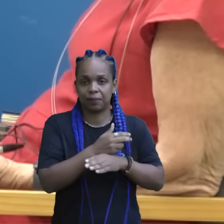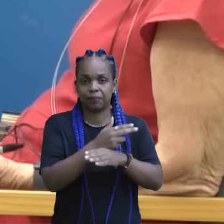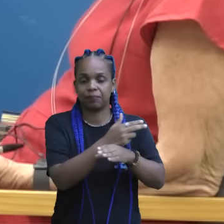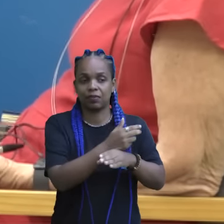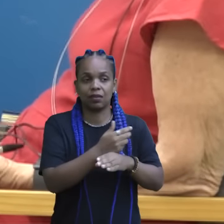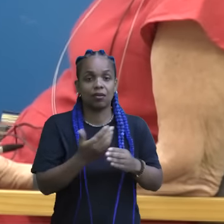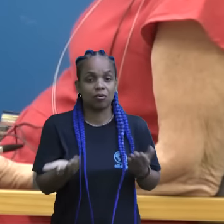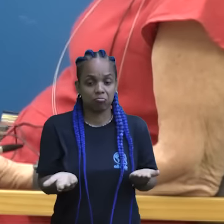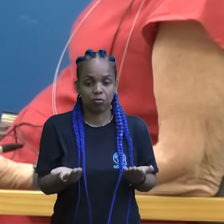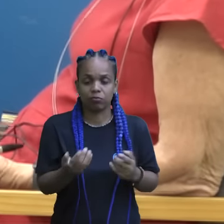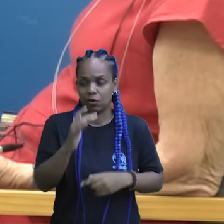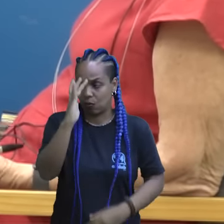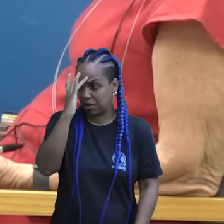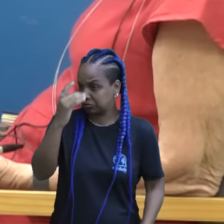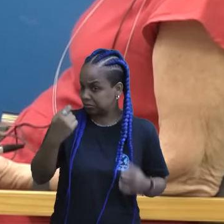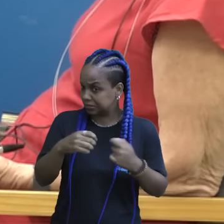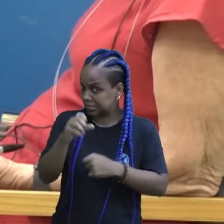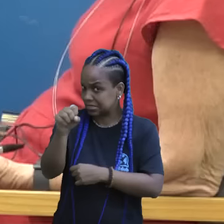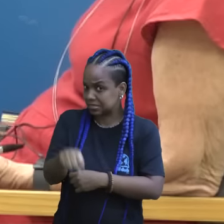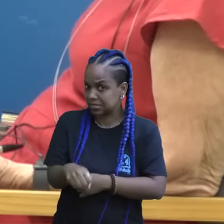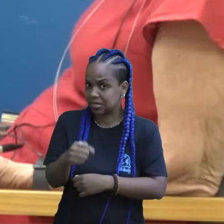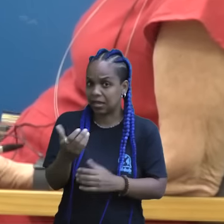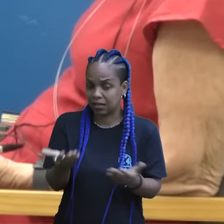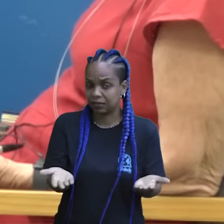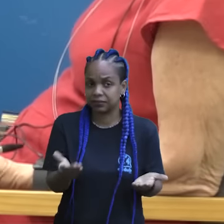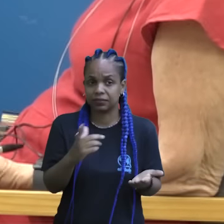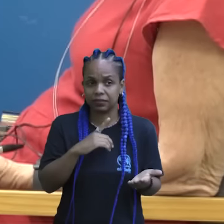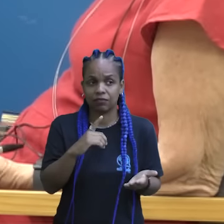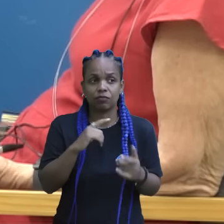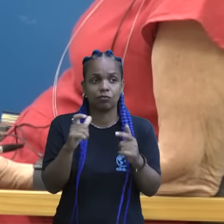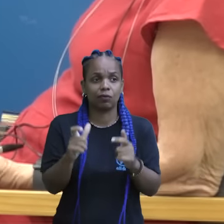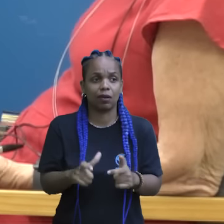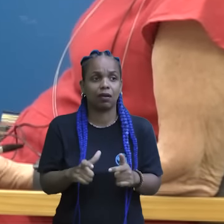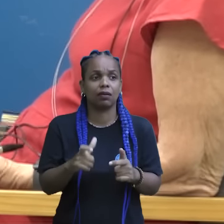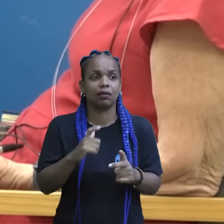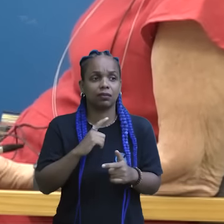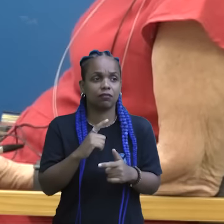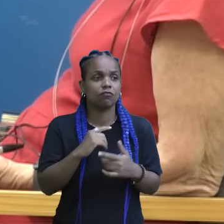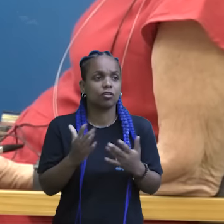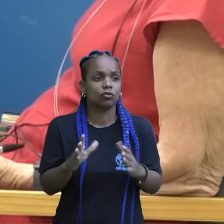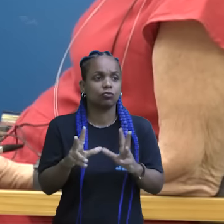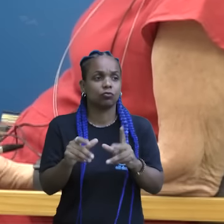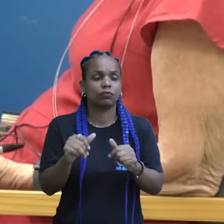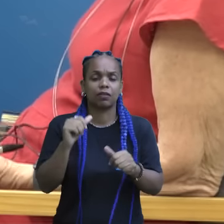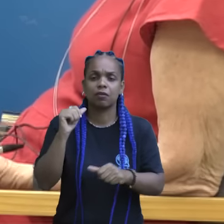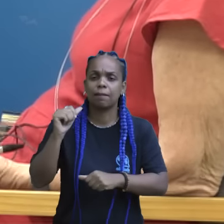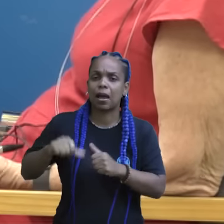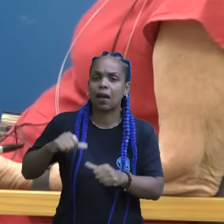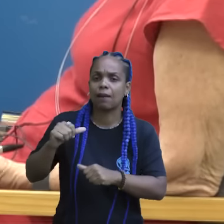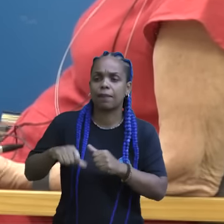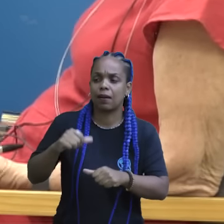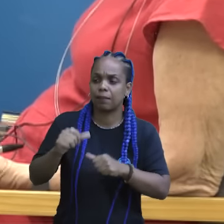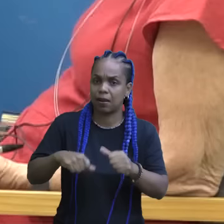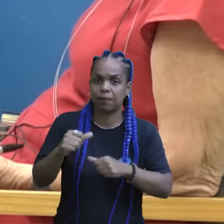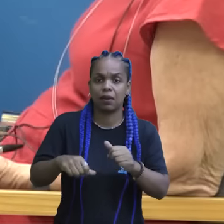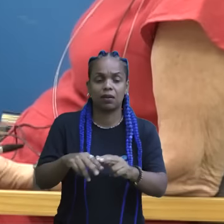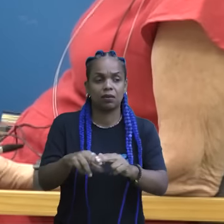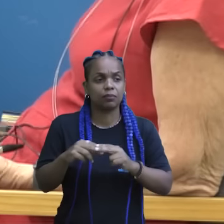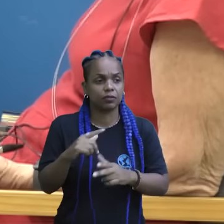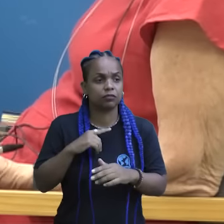sendo alterado. A BA lembra, porque ela participou, que o lançamento do meu livro foi feito aonde? Na UFRJ, que